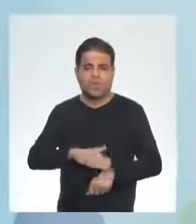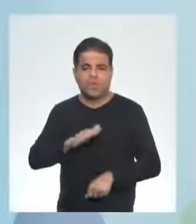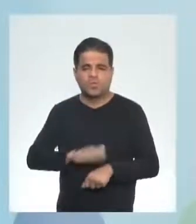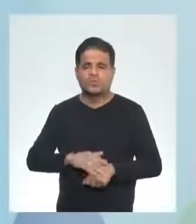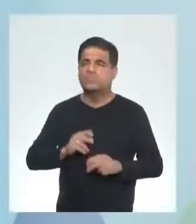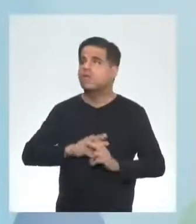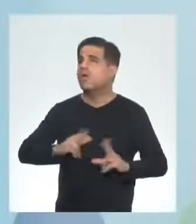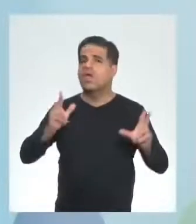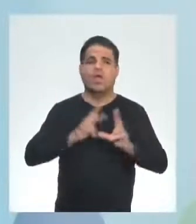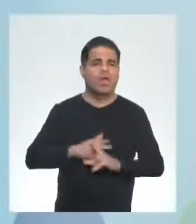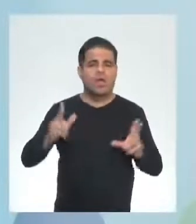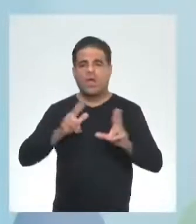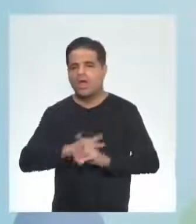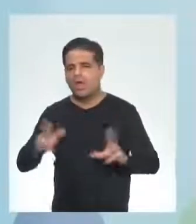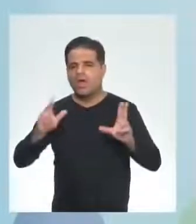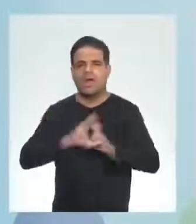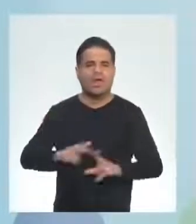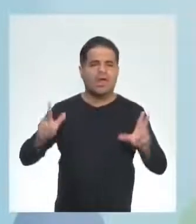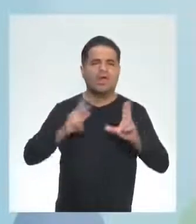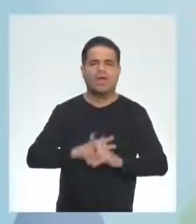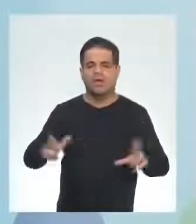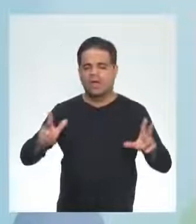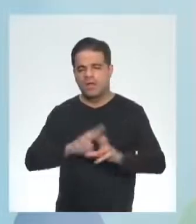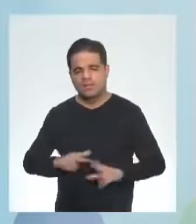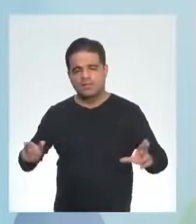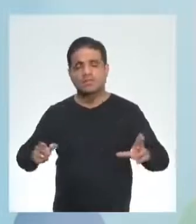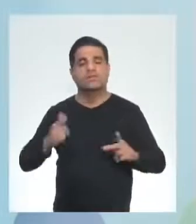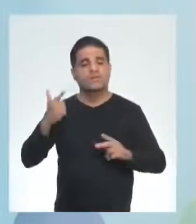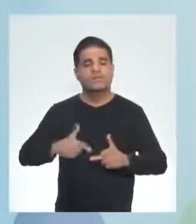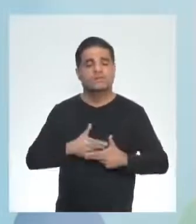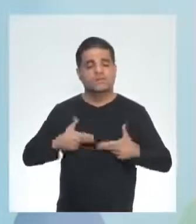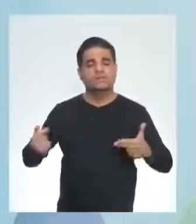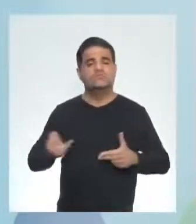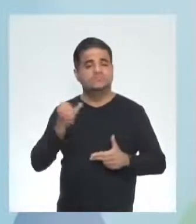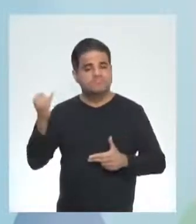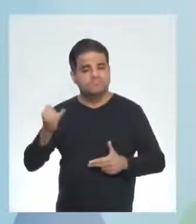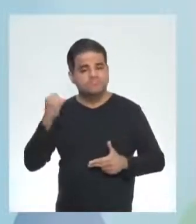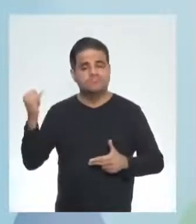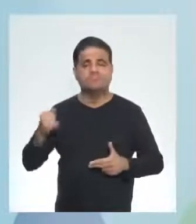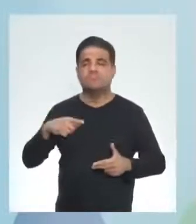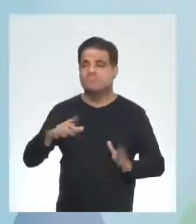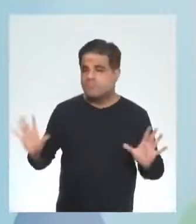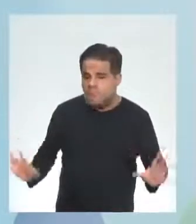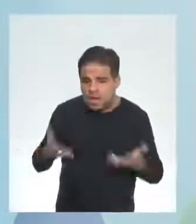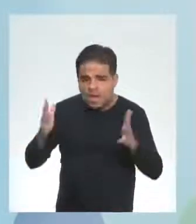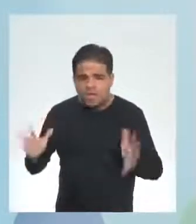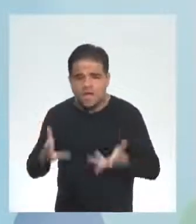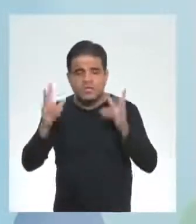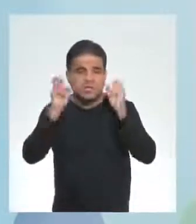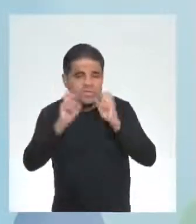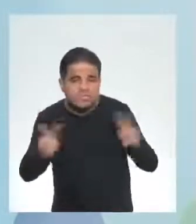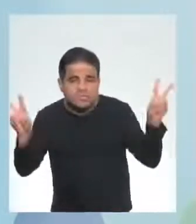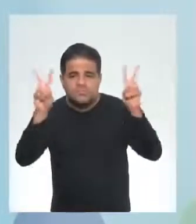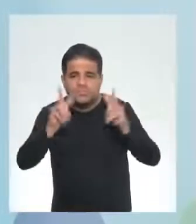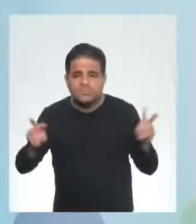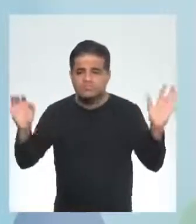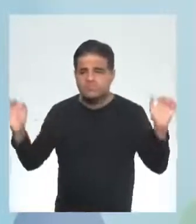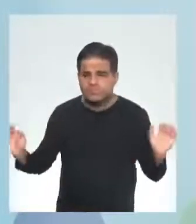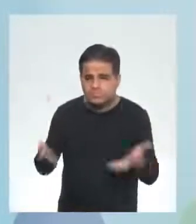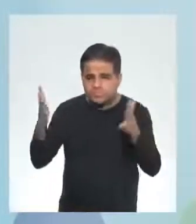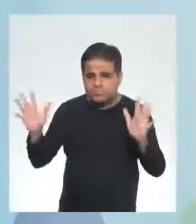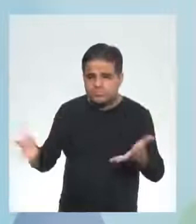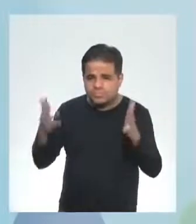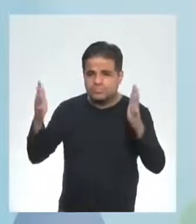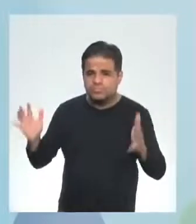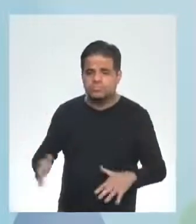própria distração no trânsito. E uma outra questão importante seria, quanto mais estímulo visual você tem,